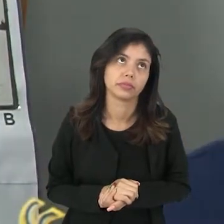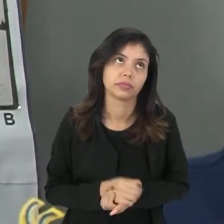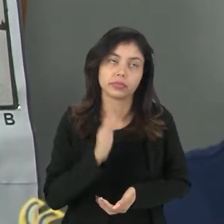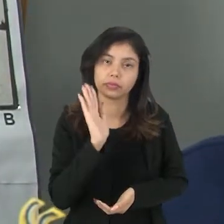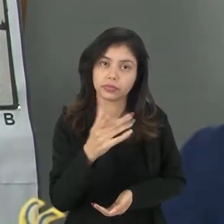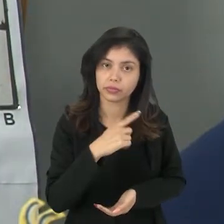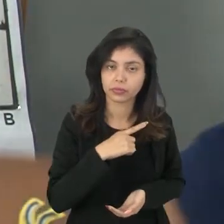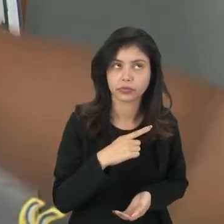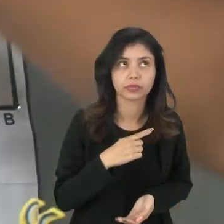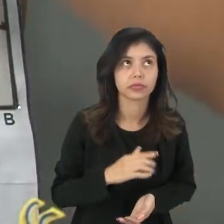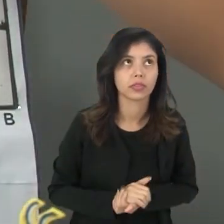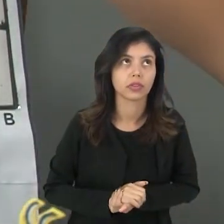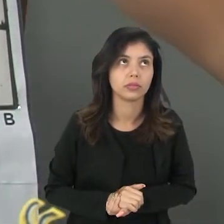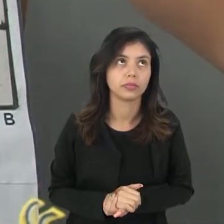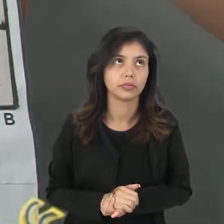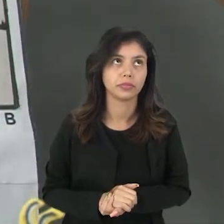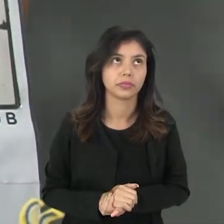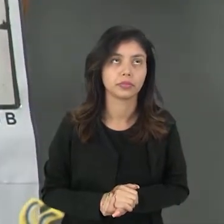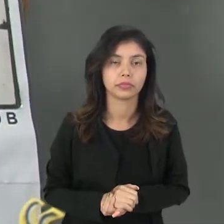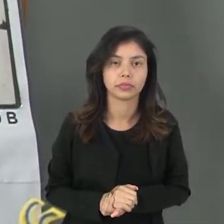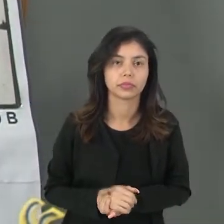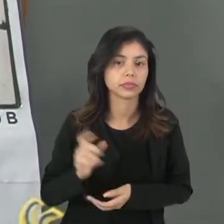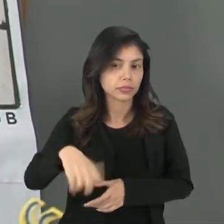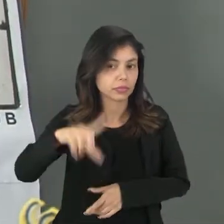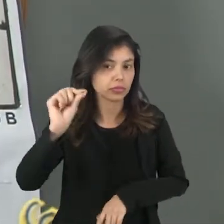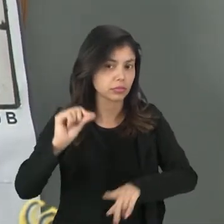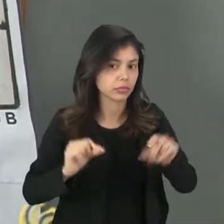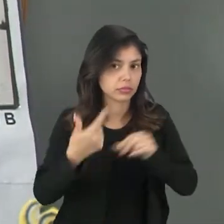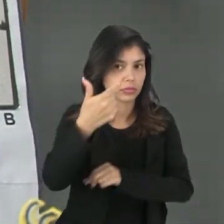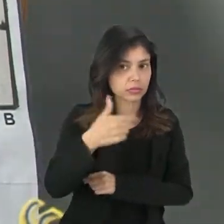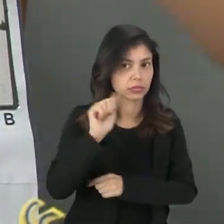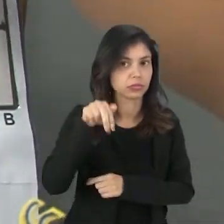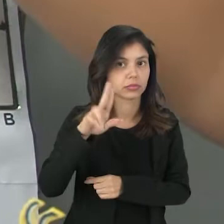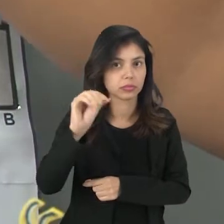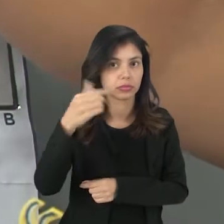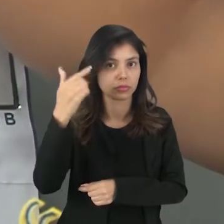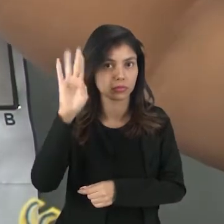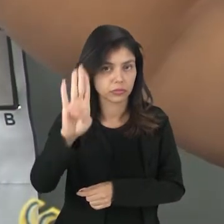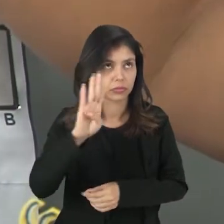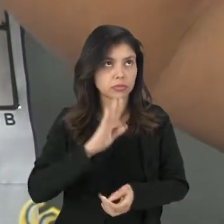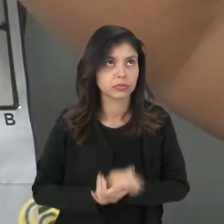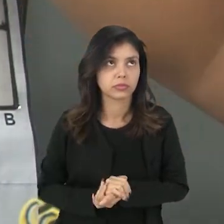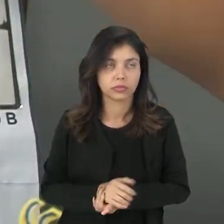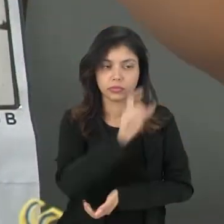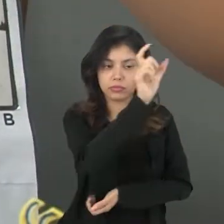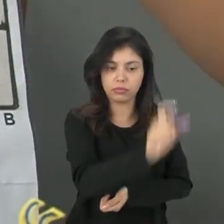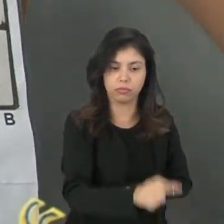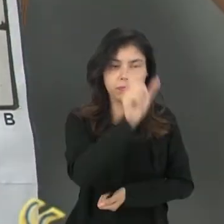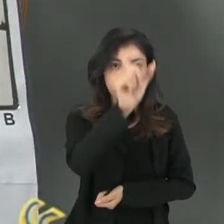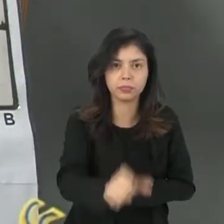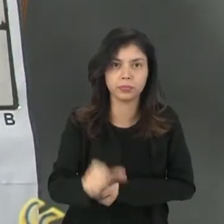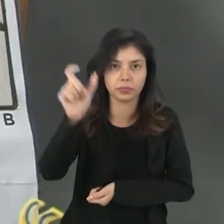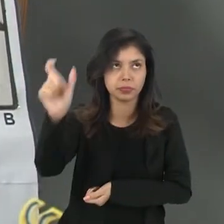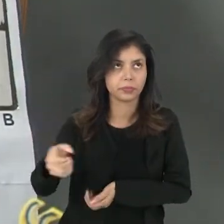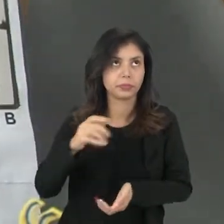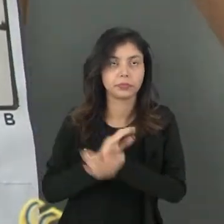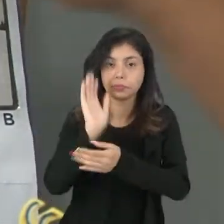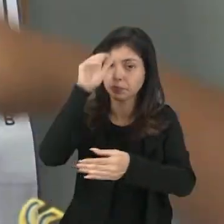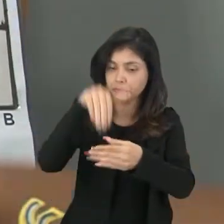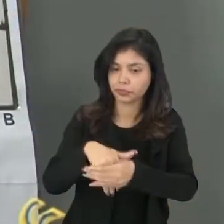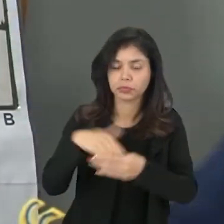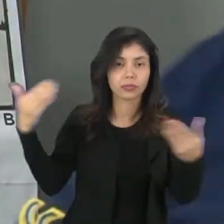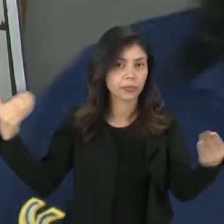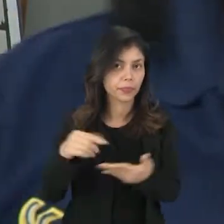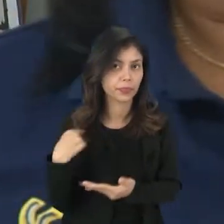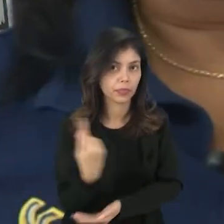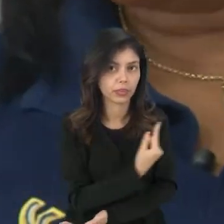Então, nós já temos personagens preferidos do segundo ano B, os personagens e os votos.